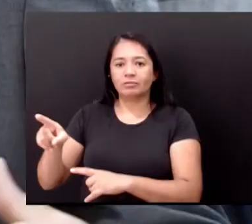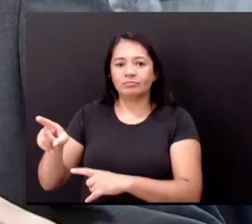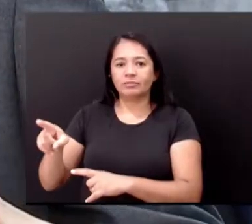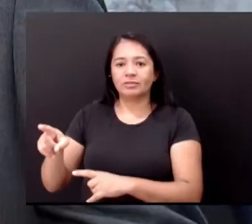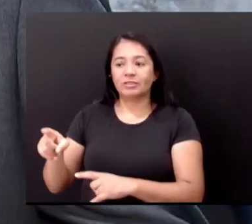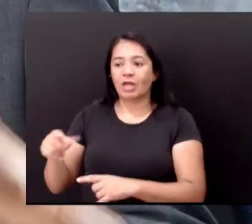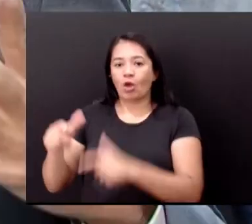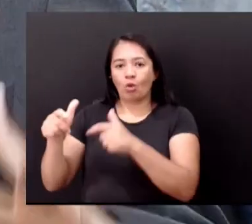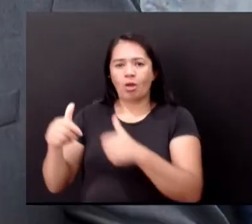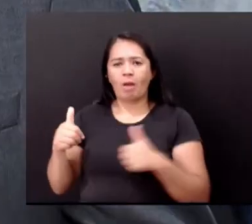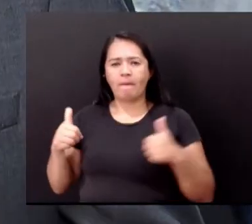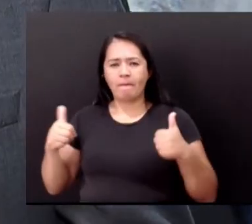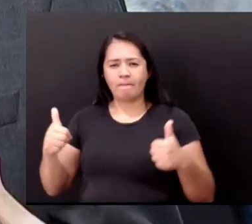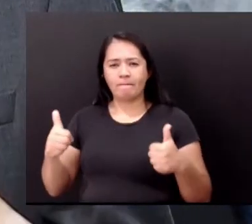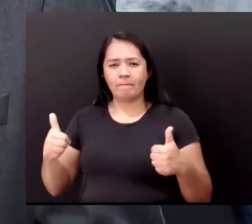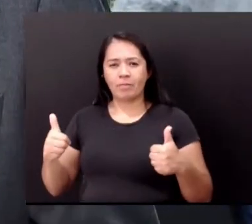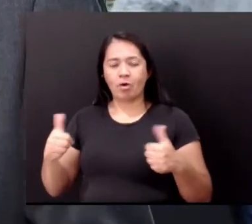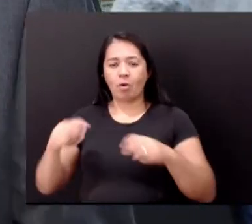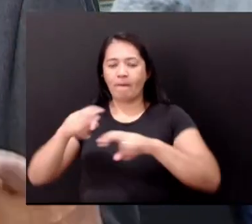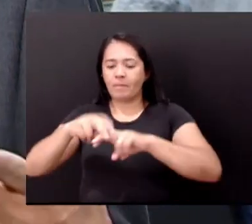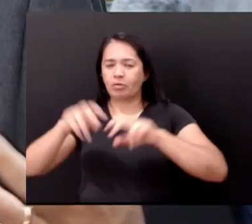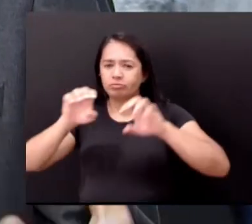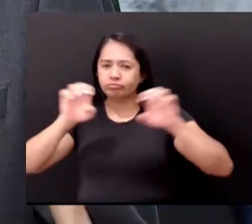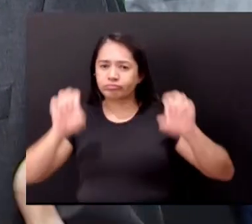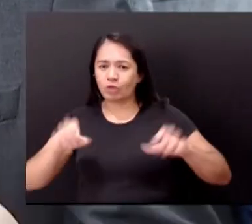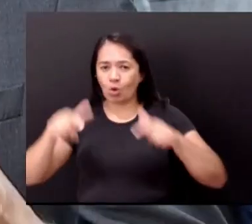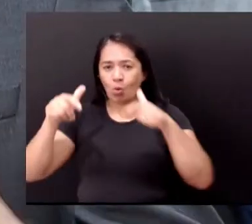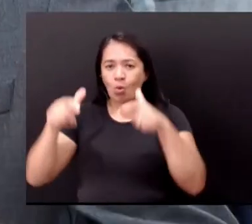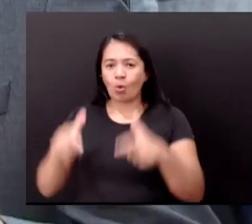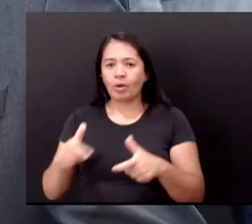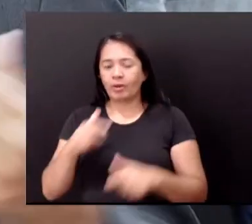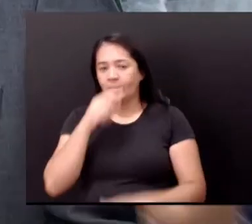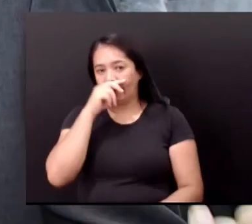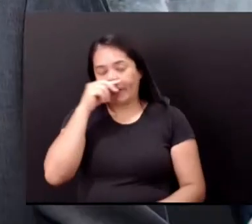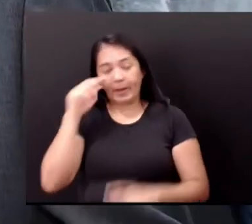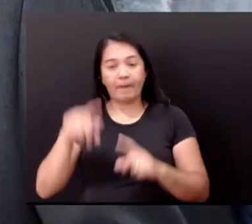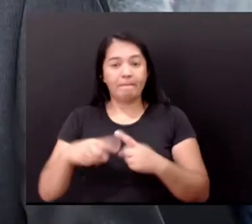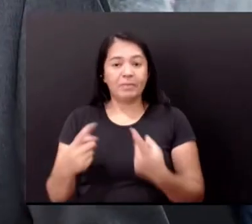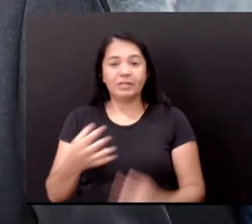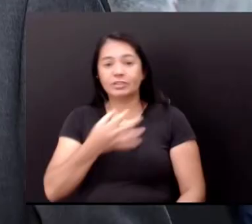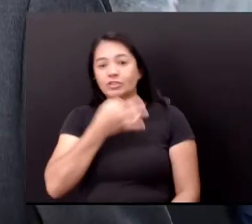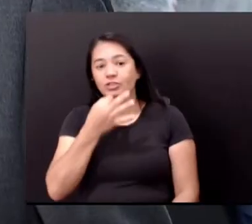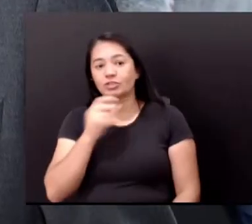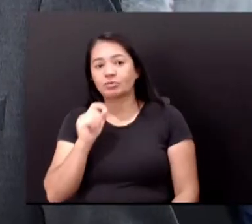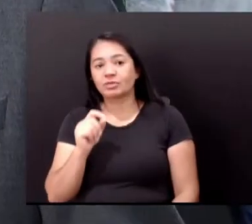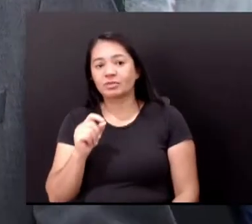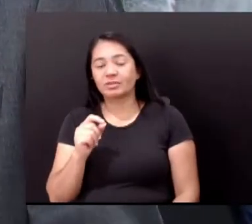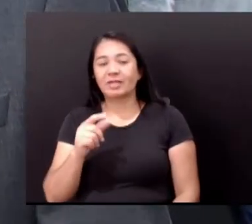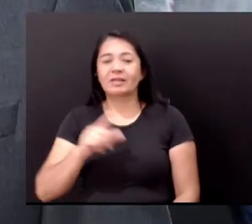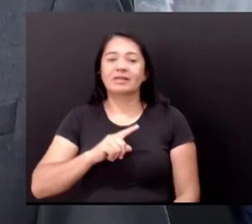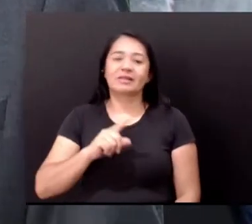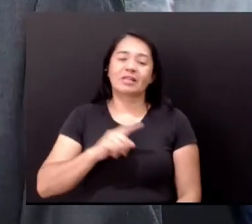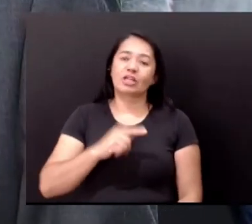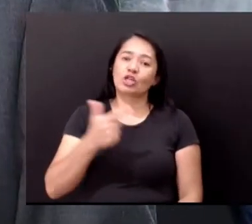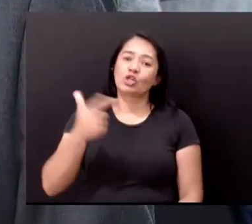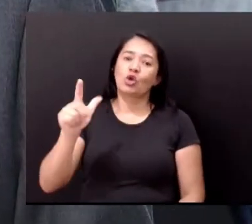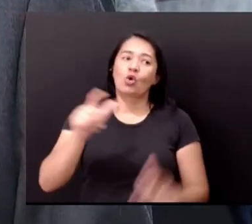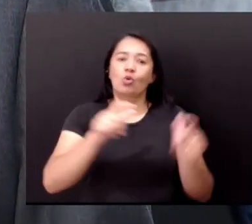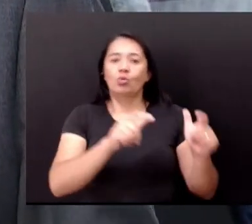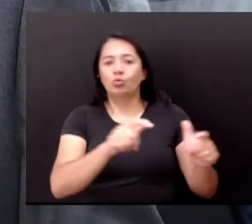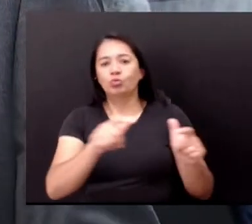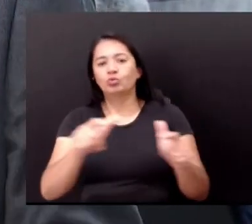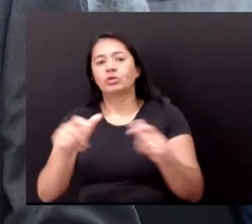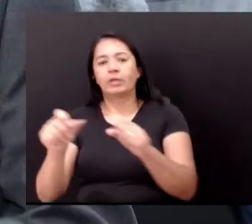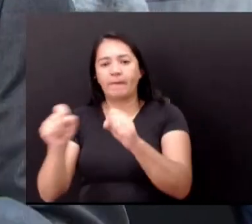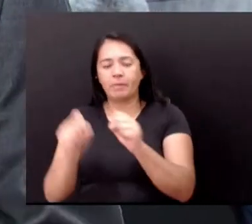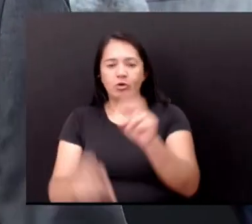vista da infraestrutura, do local, mas nós achamos que nós temos outros vazios urbanos que podem ser utilizados para